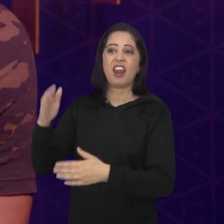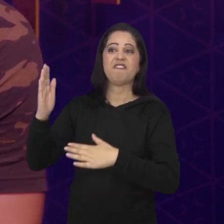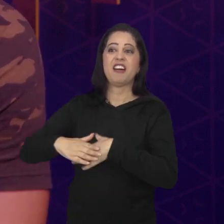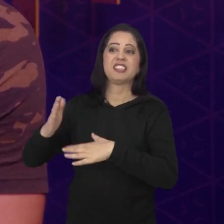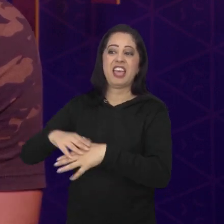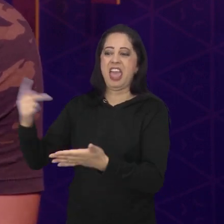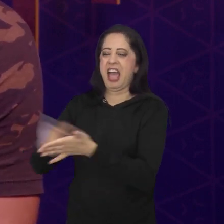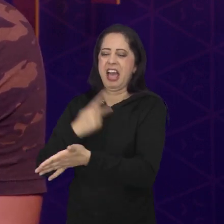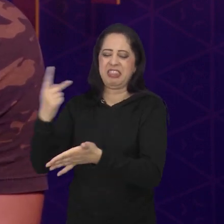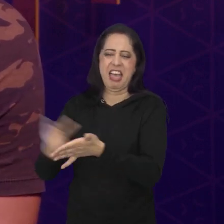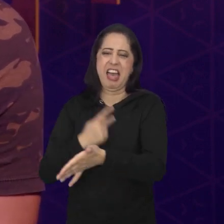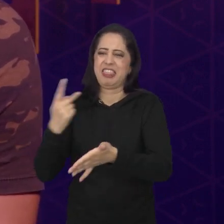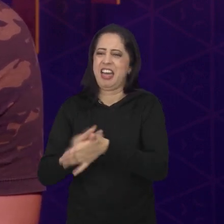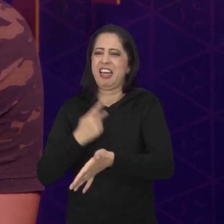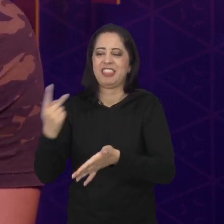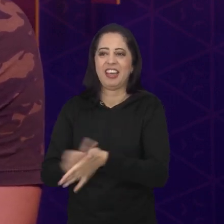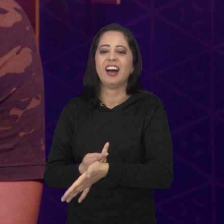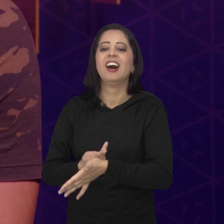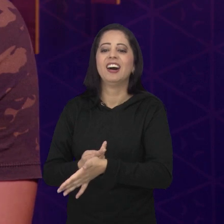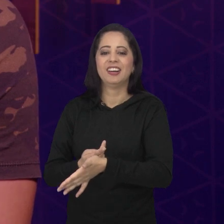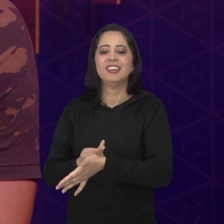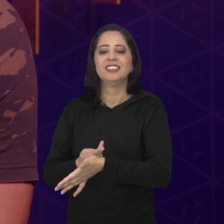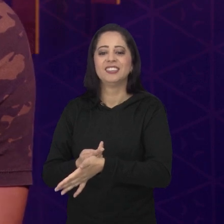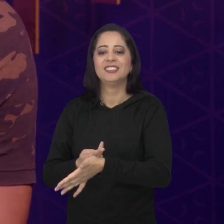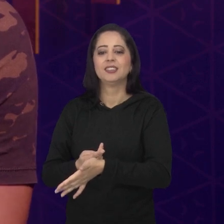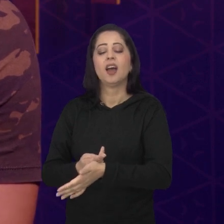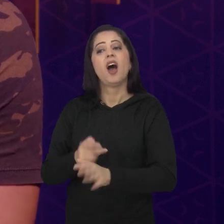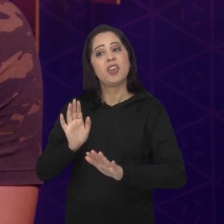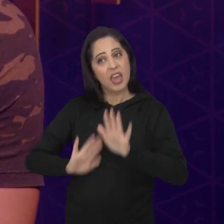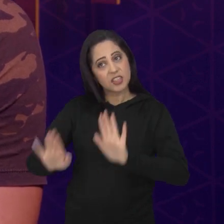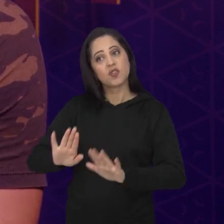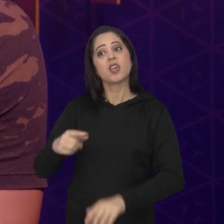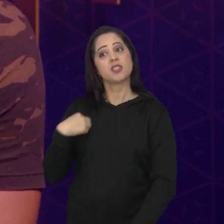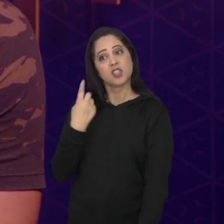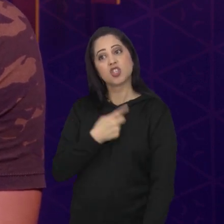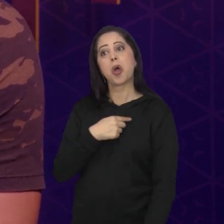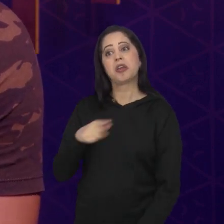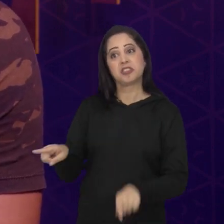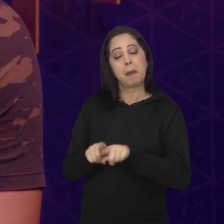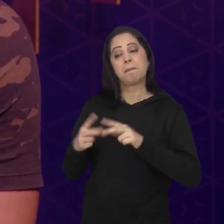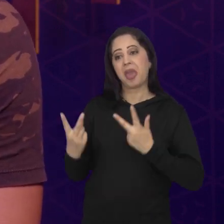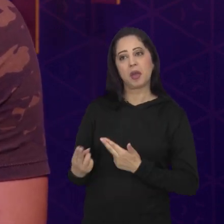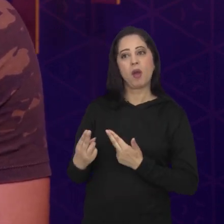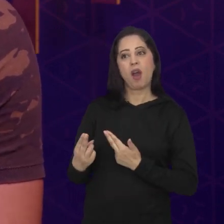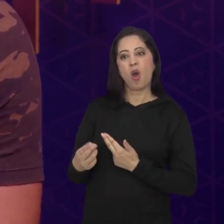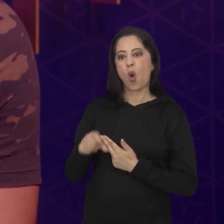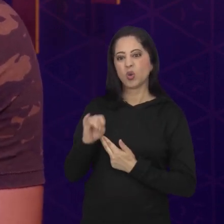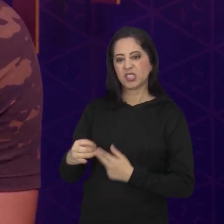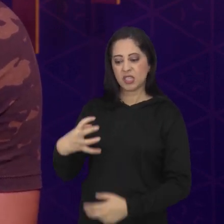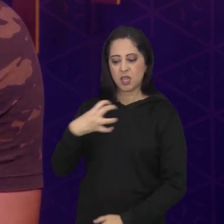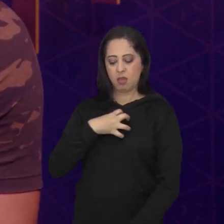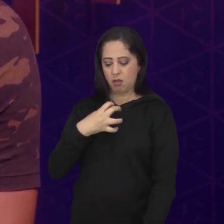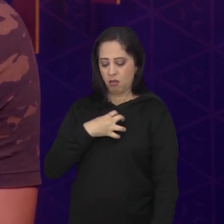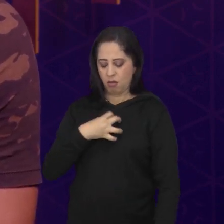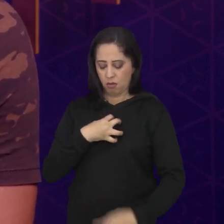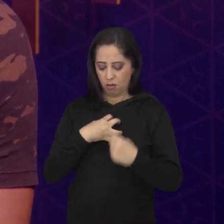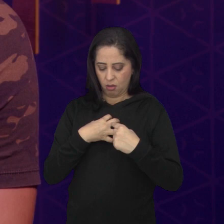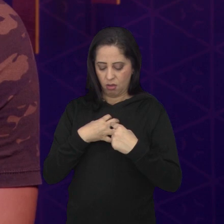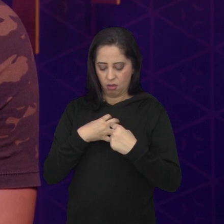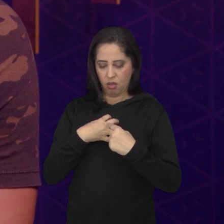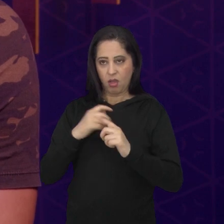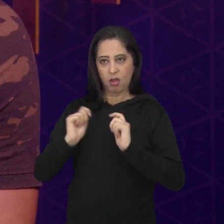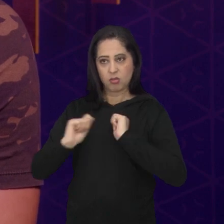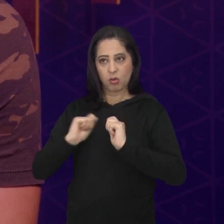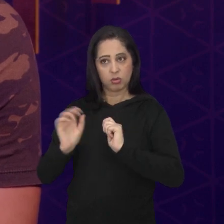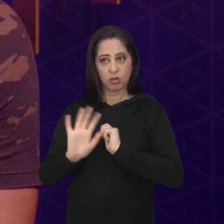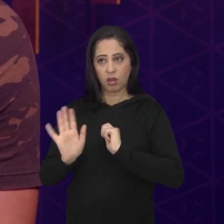começa a fazer um monte de cagada. E a gente acaba fazendo isso, né? Quando a gente não sabe lidar com os sentimentos, a